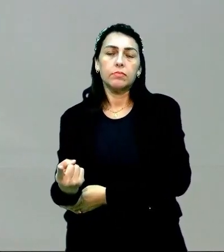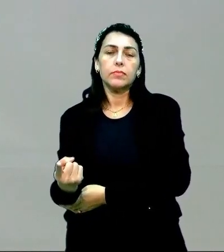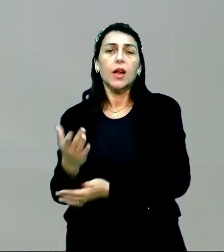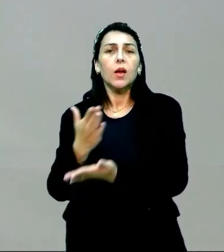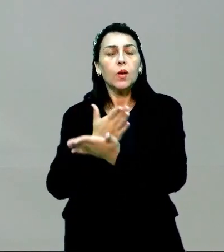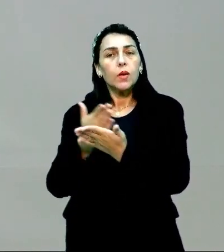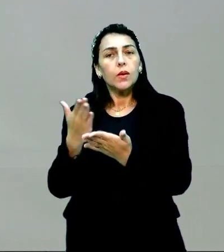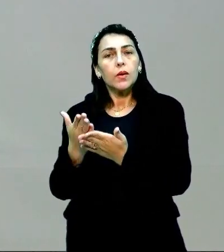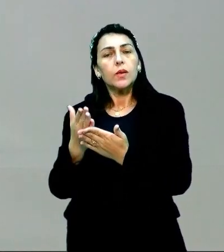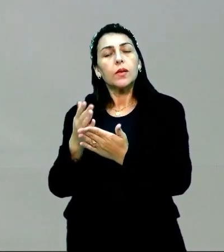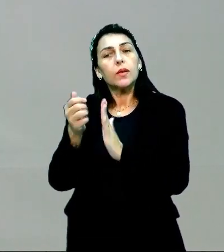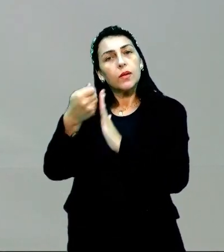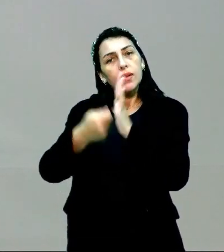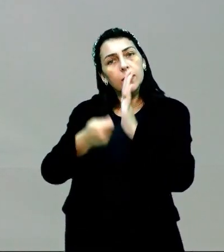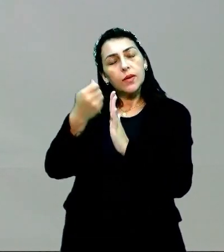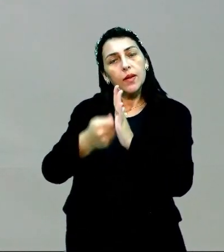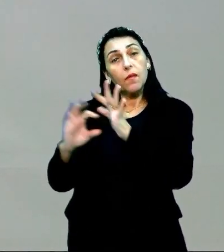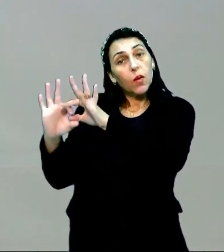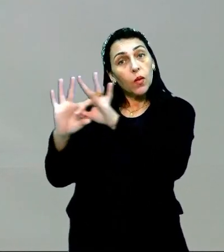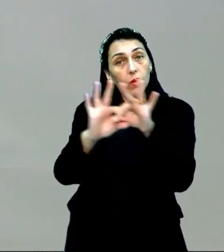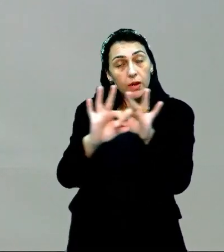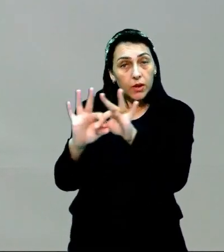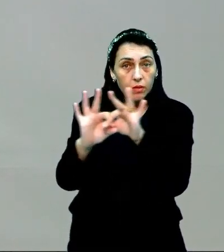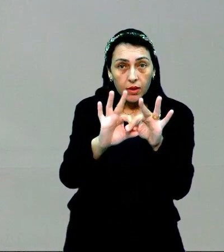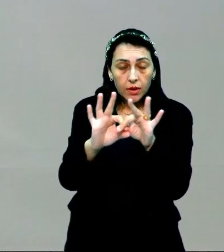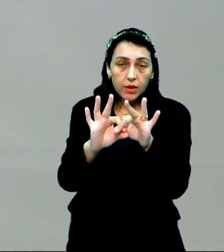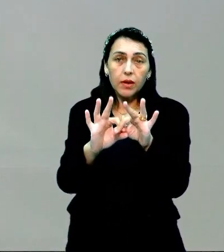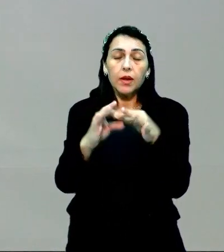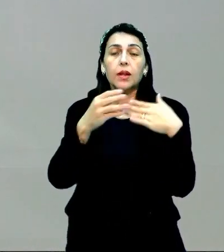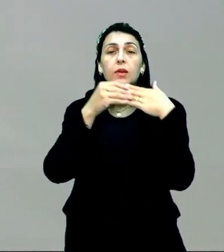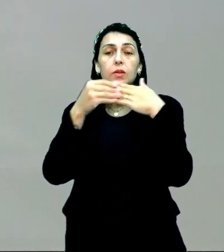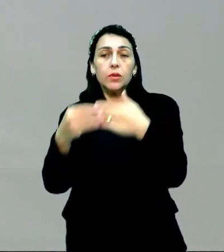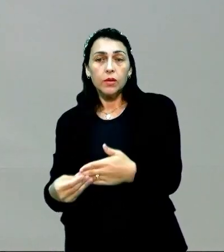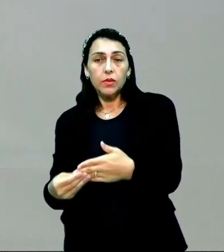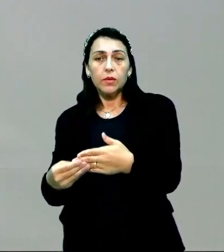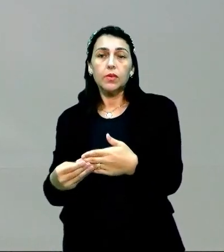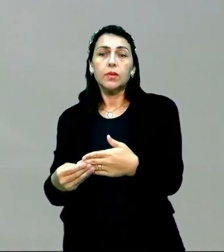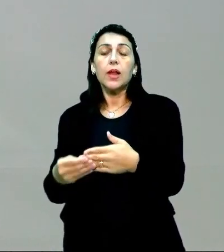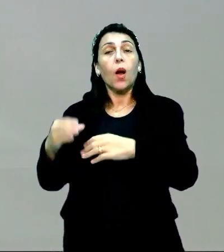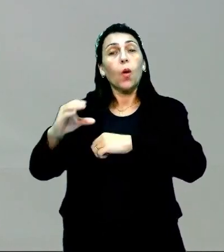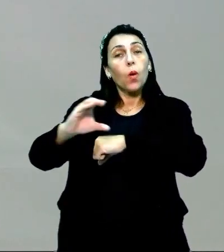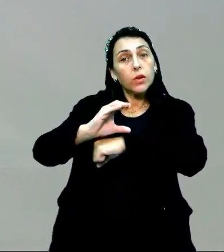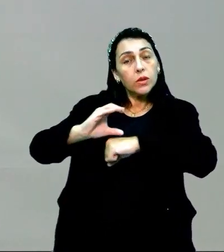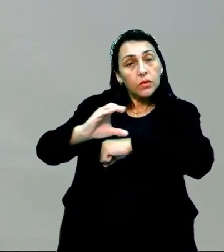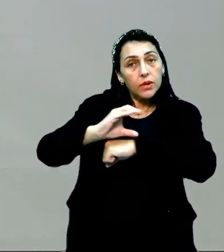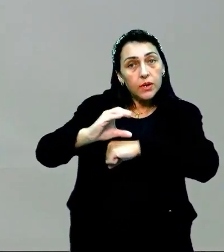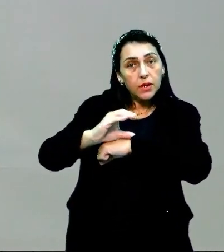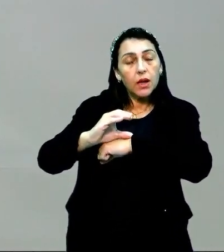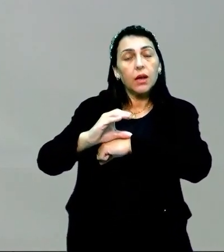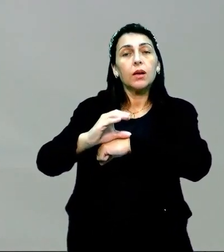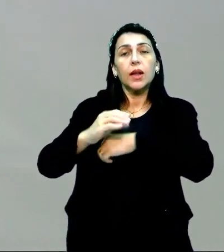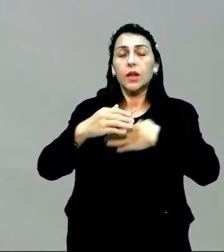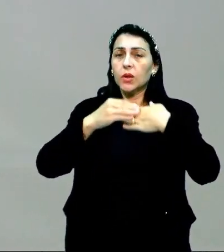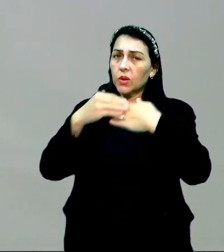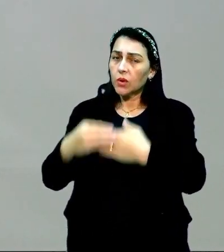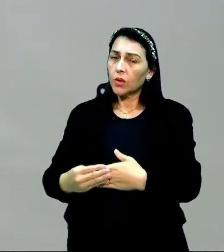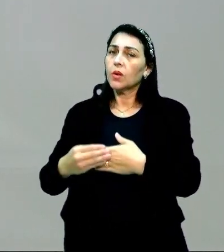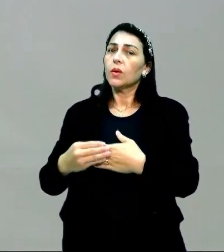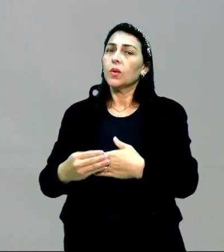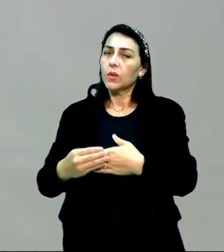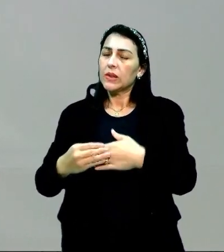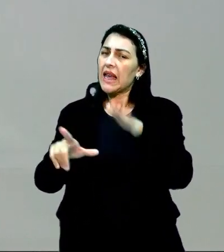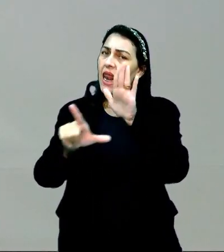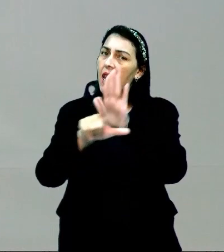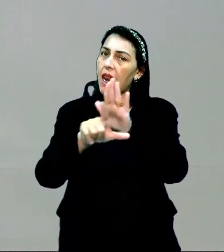Ela iniciou a redação, ela fez uma contextualização, né? Ela trouxe logo a Constituição. Então, ela trouxe a mãe de todas